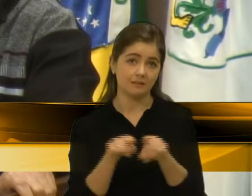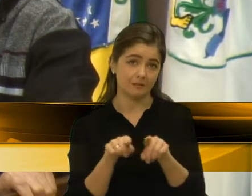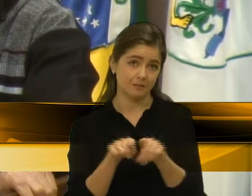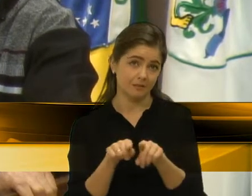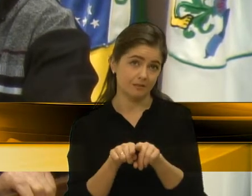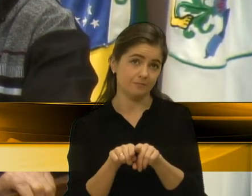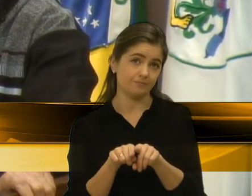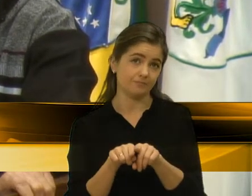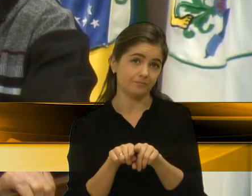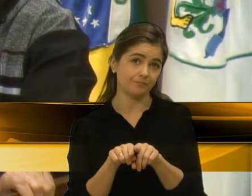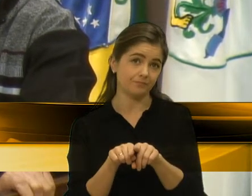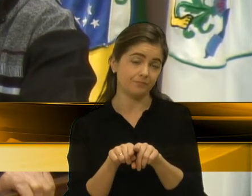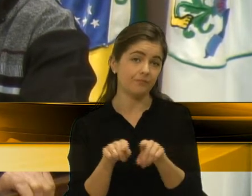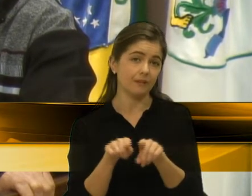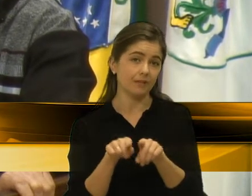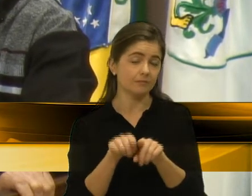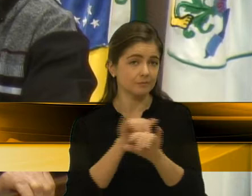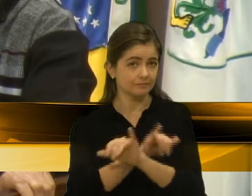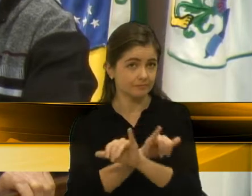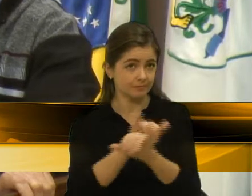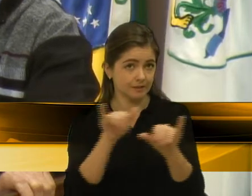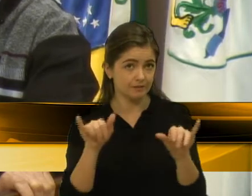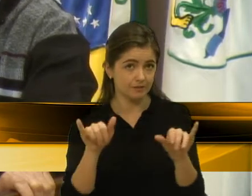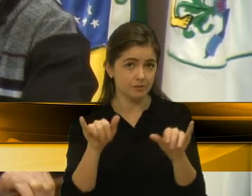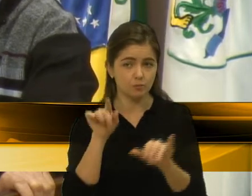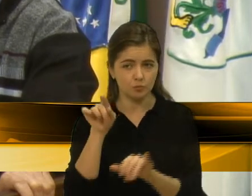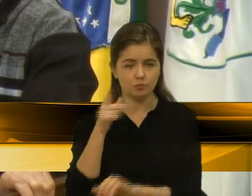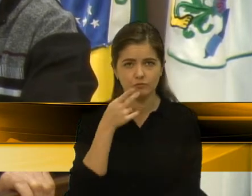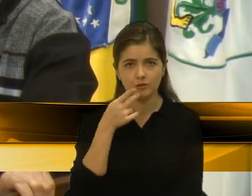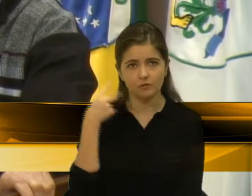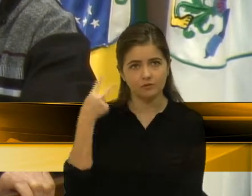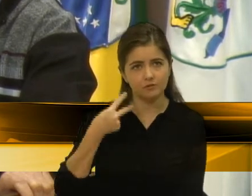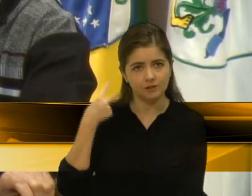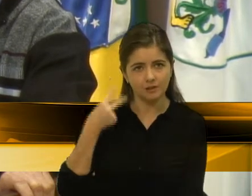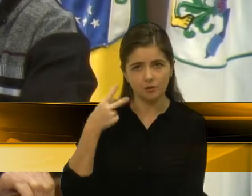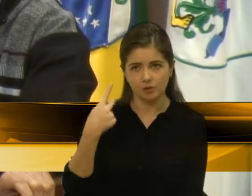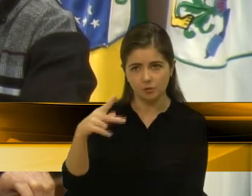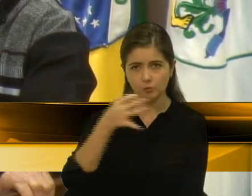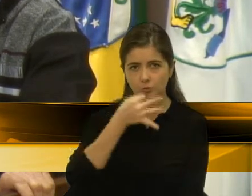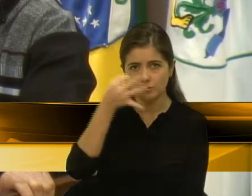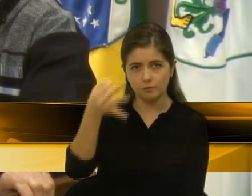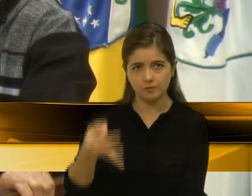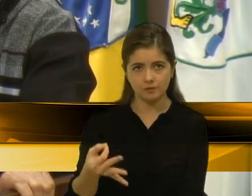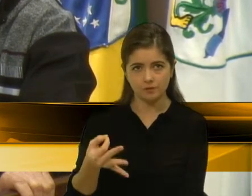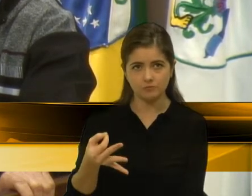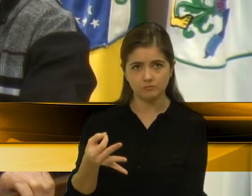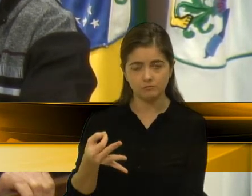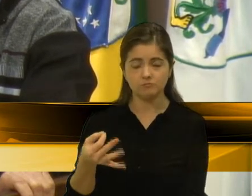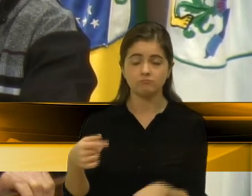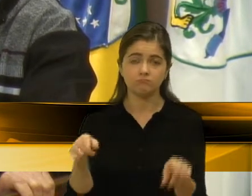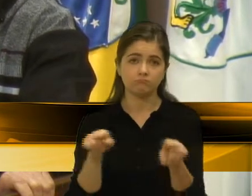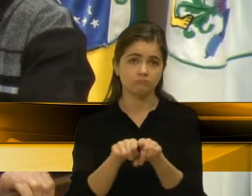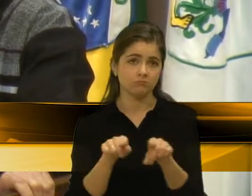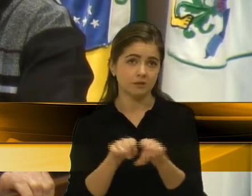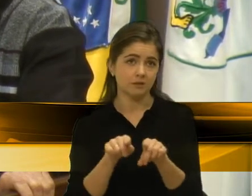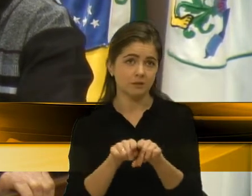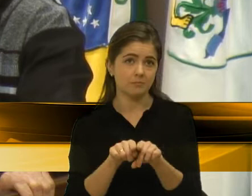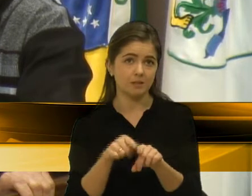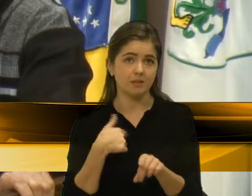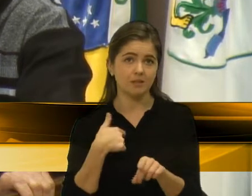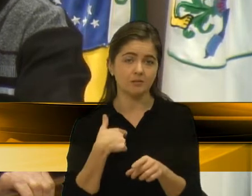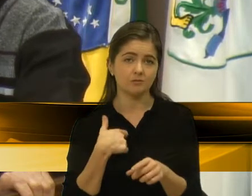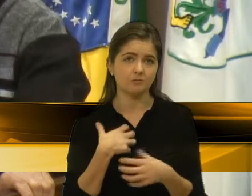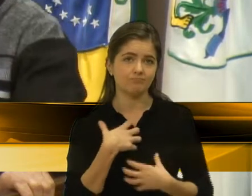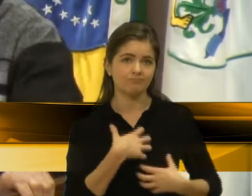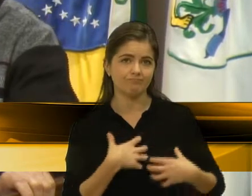aqui, então, esse registro, vereador, do senhor hoje falando, né, da sua posição, fica aqui também agora o meu